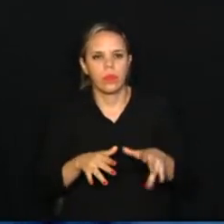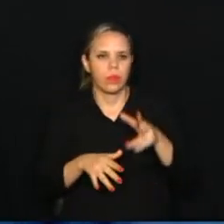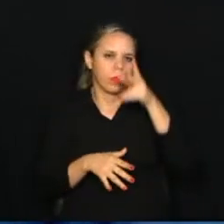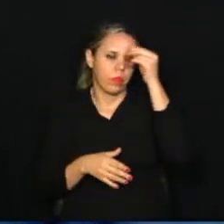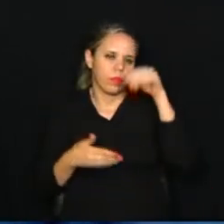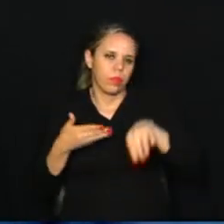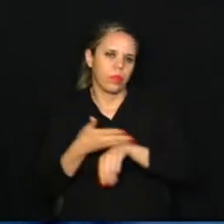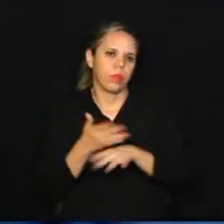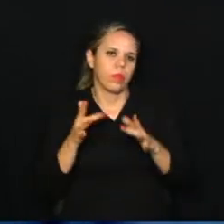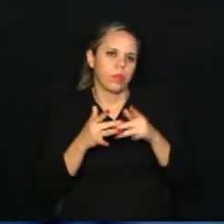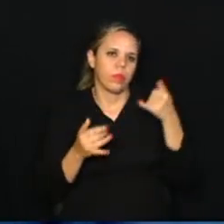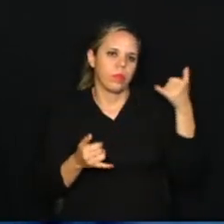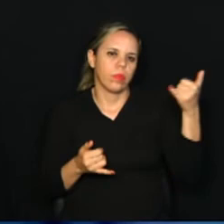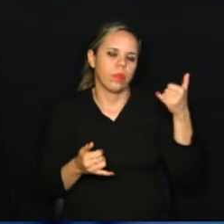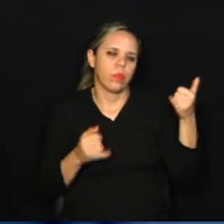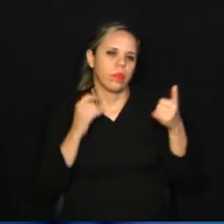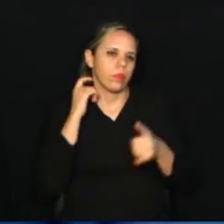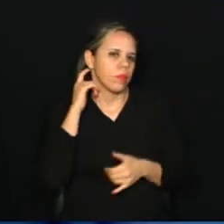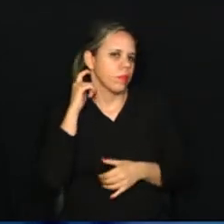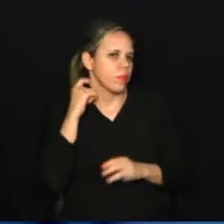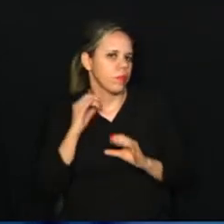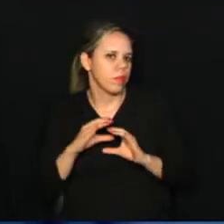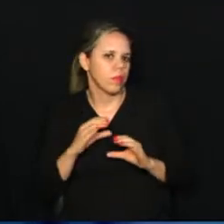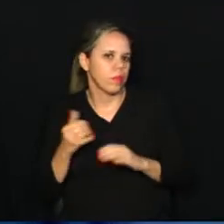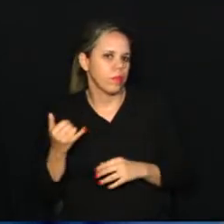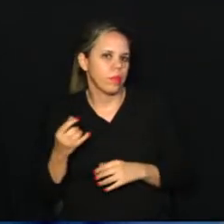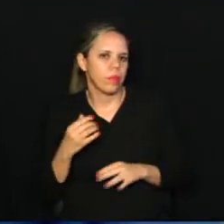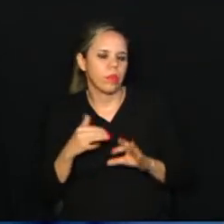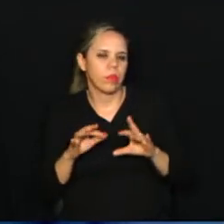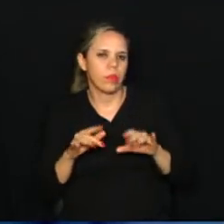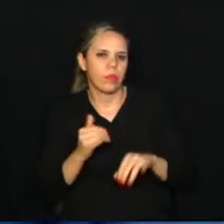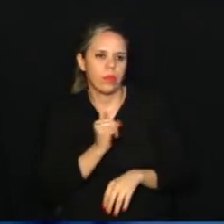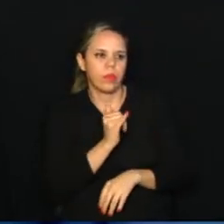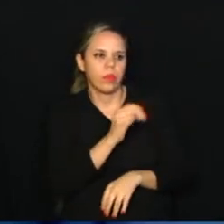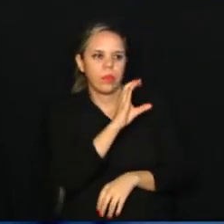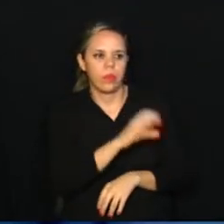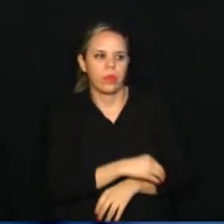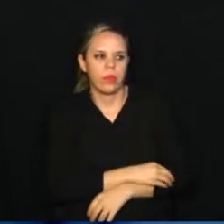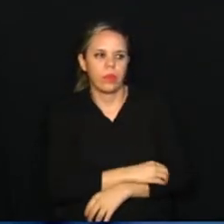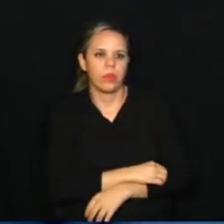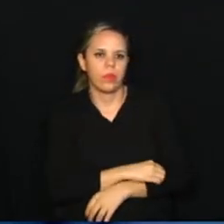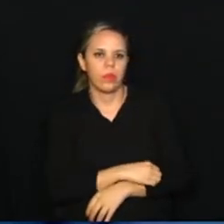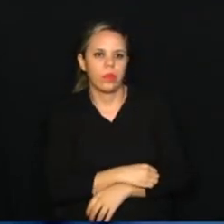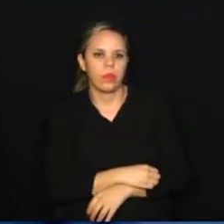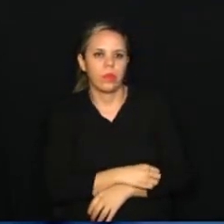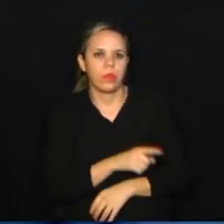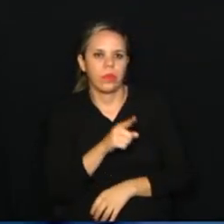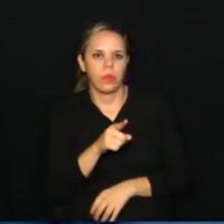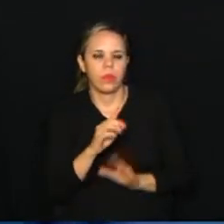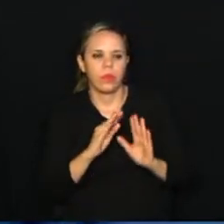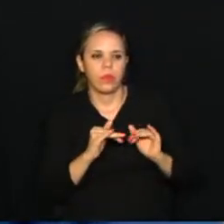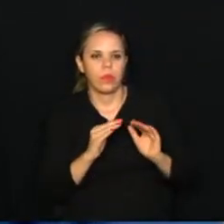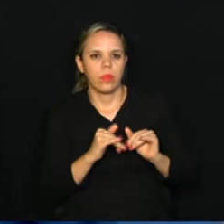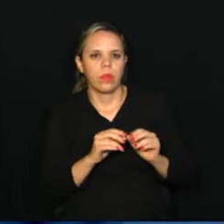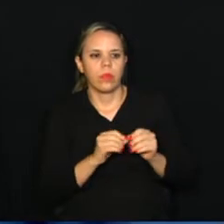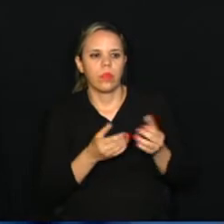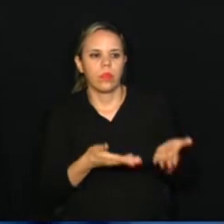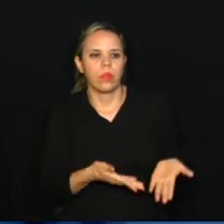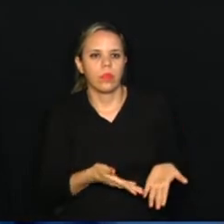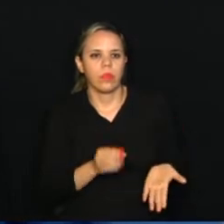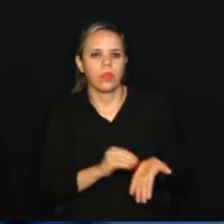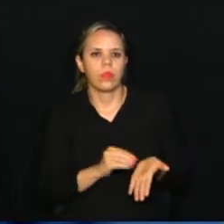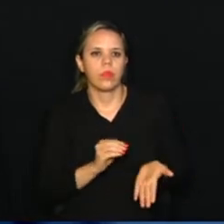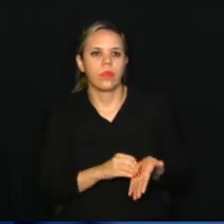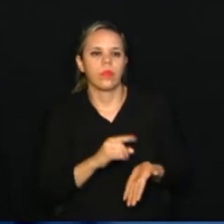entra em contato através desses canais, telefone e e-mail, avisando o cidadão que, olha, você fez um pedido aqui, está faltando